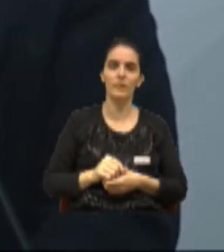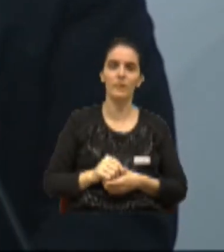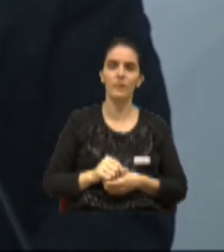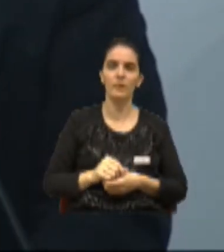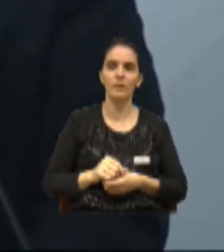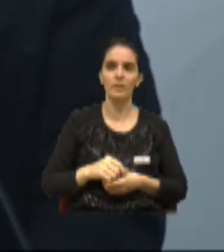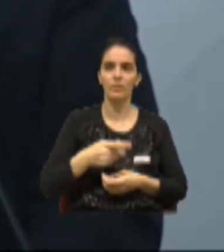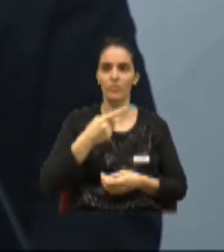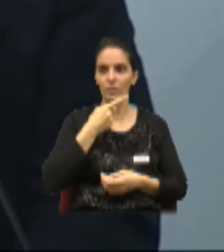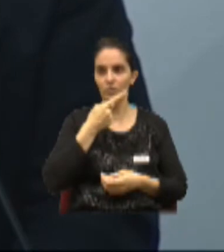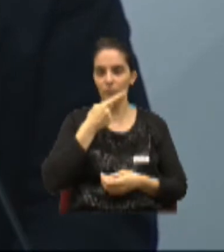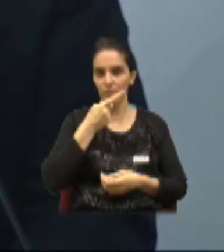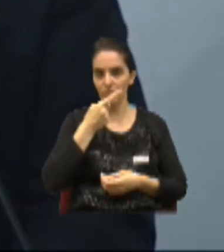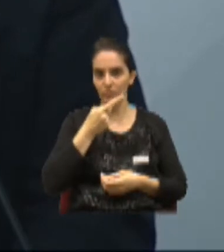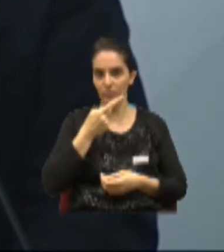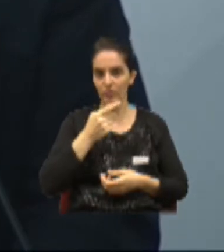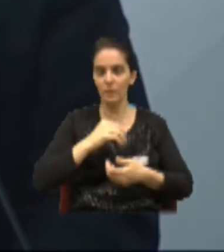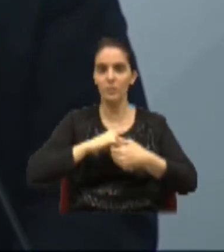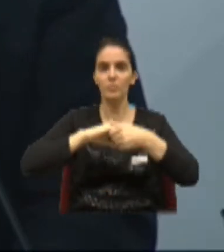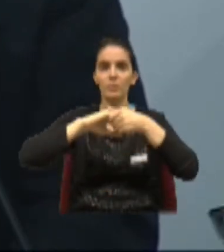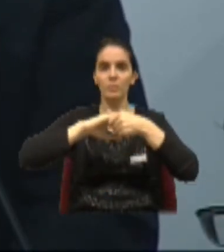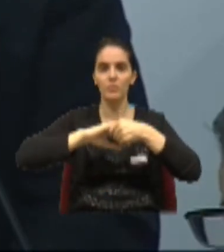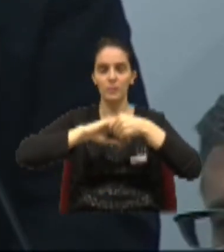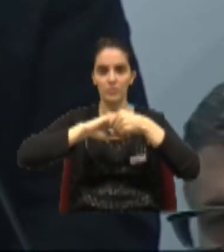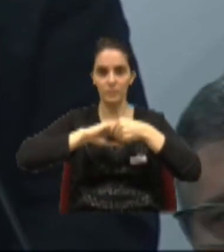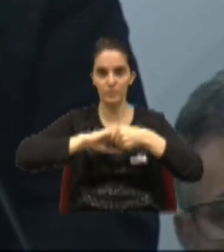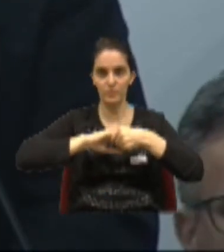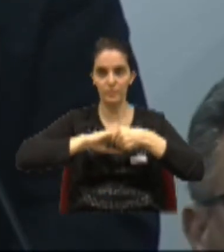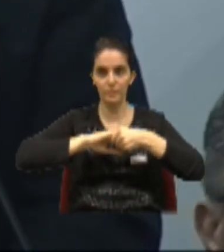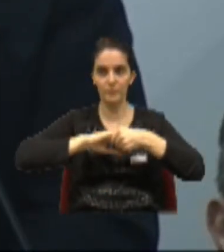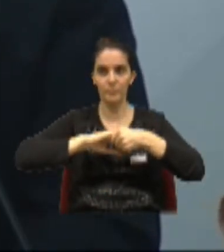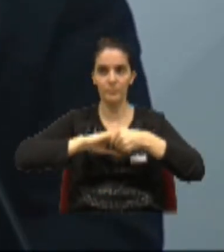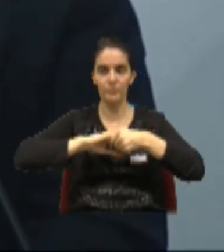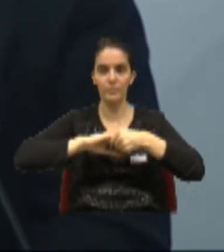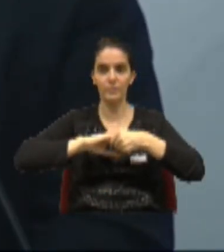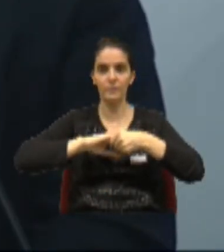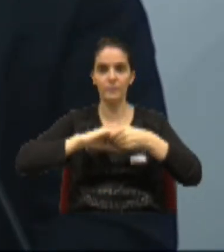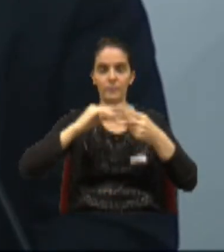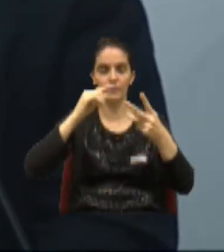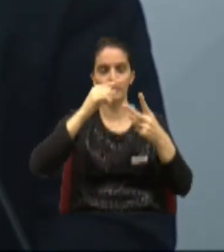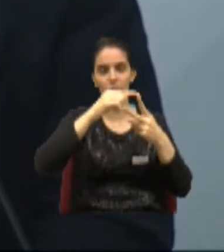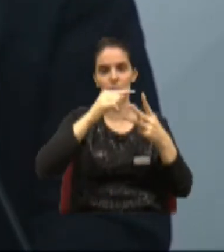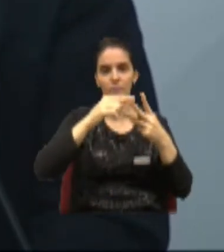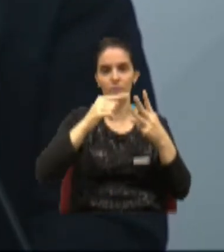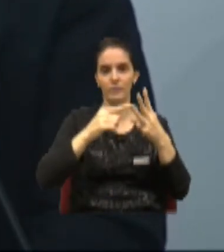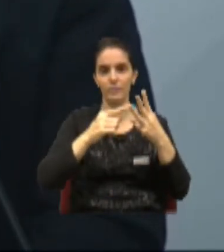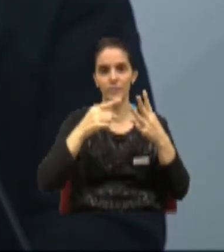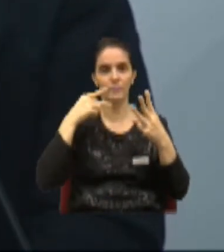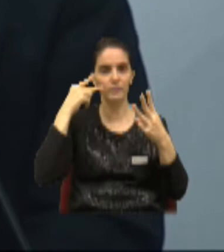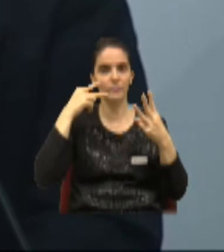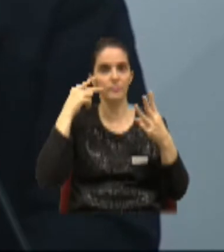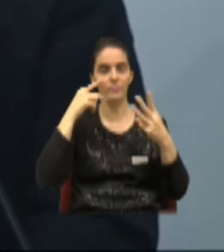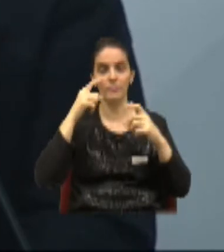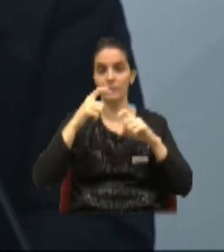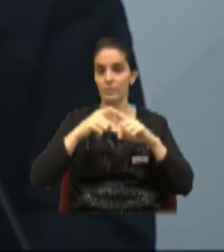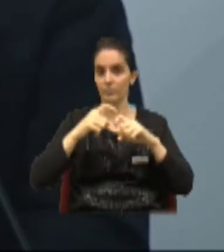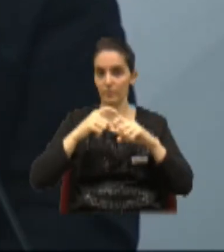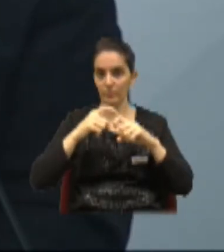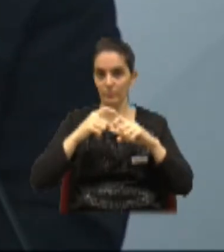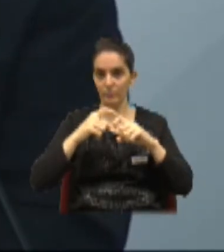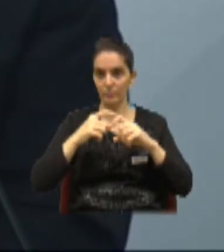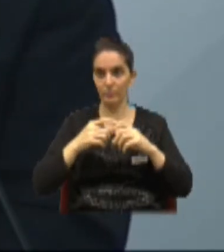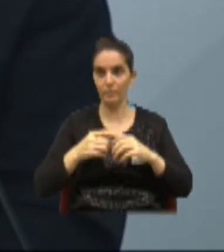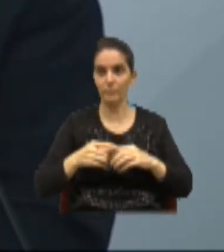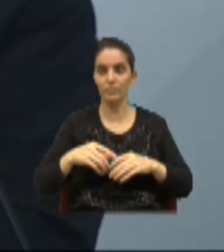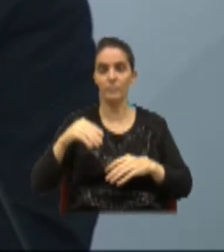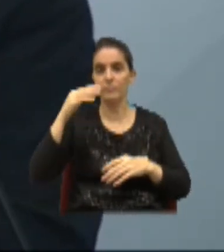queria aqui parabenizar os 3 vereadores médicos. Eu procuro agora